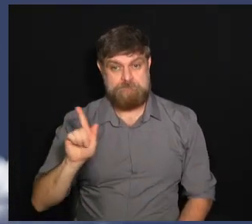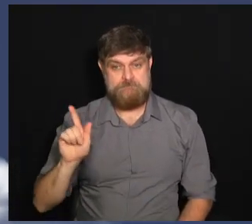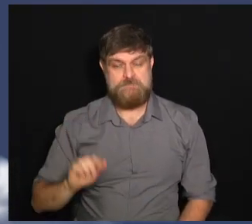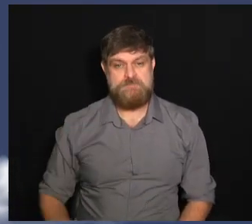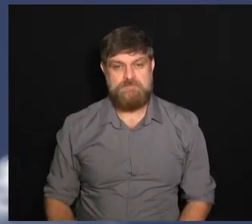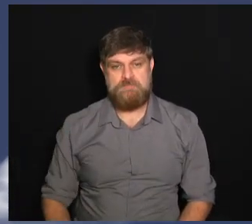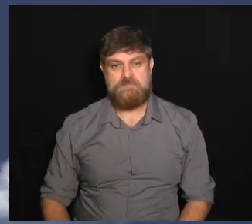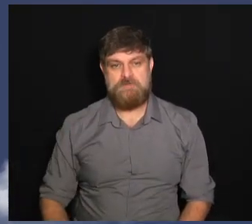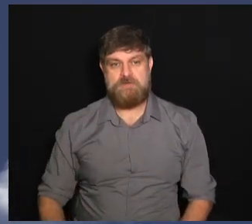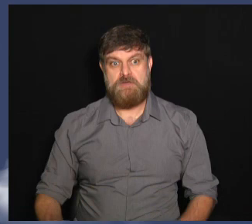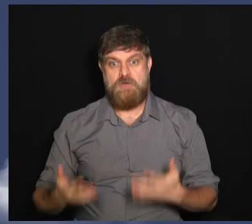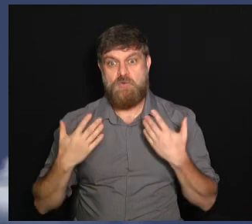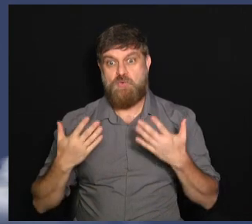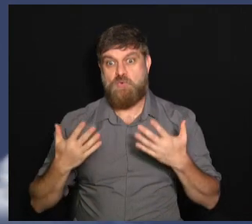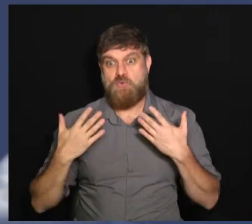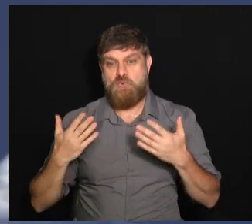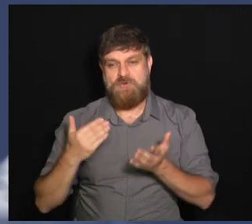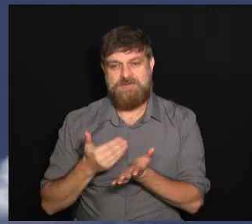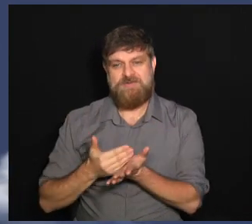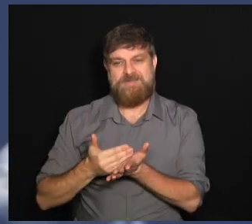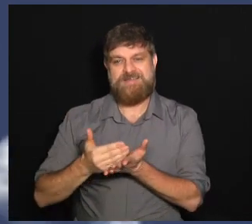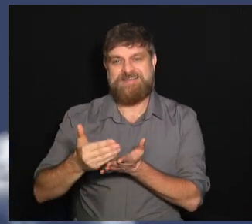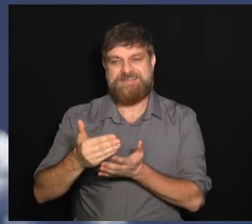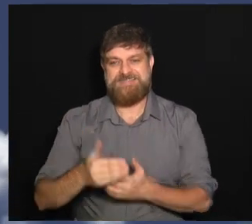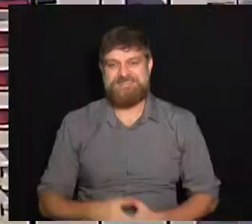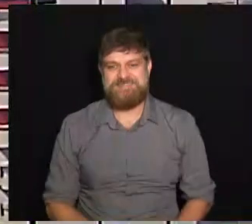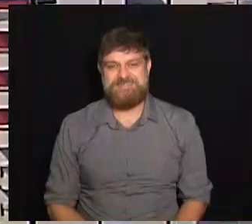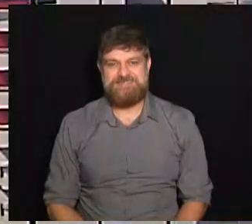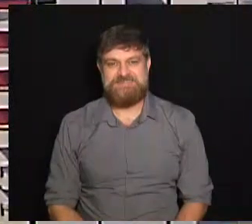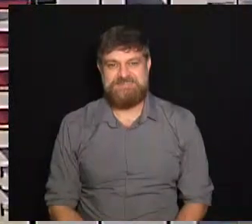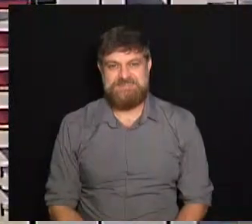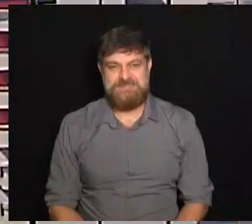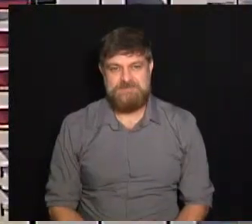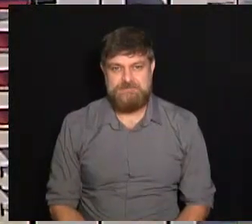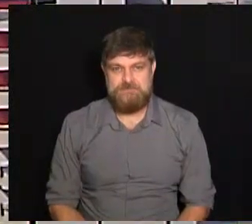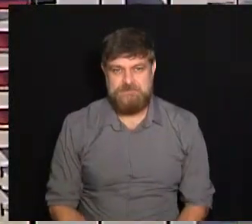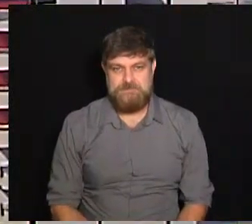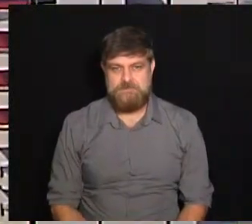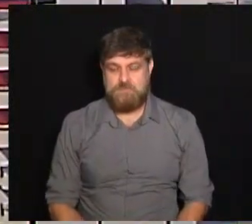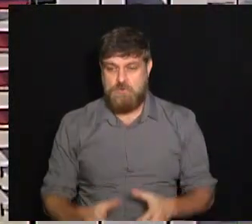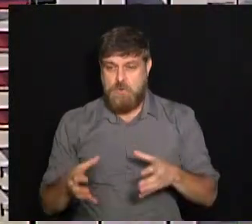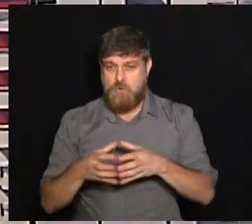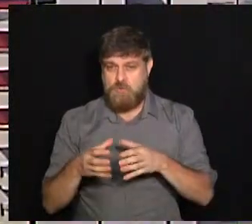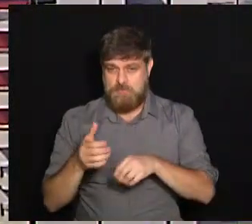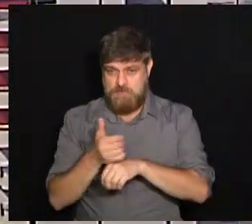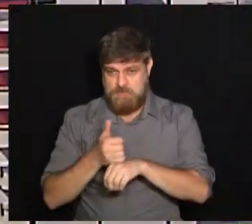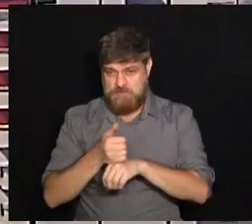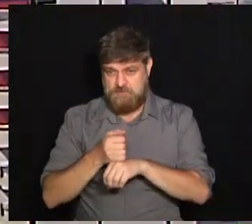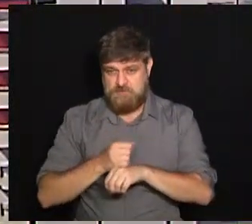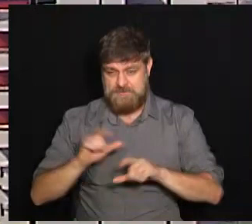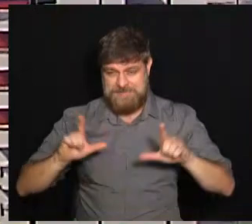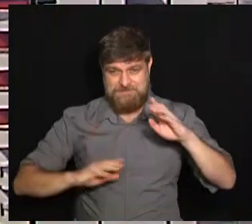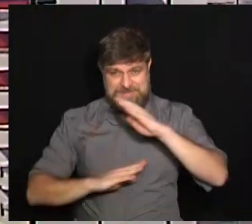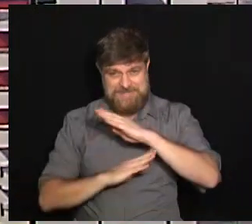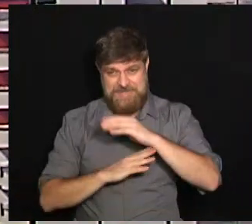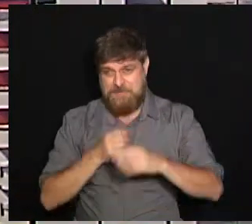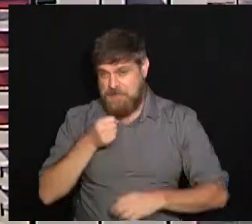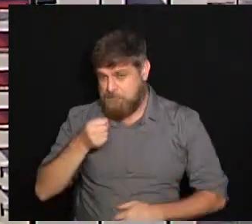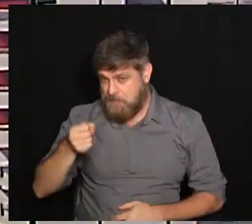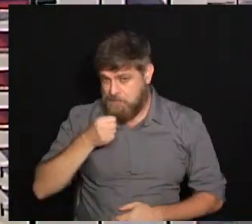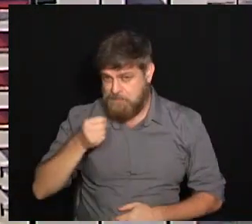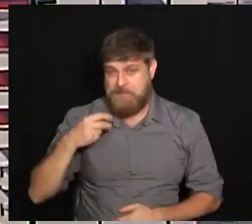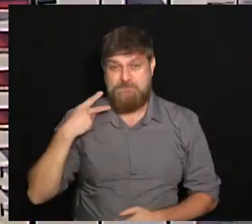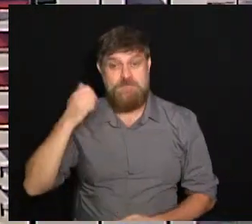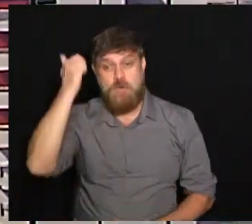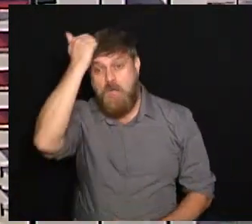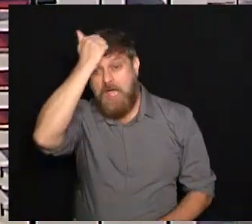Enfim, clima de verão começa a aparecer. A nossa equipe conversou com o vereador Ailton da Farmácia sobre